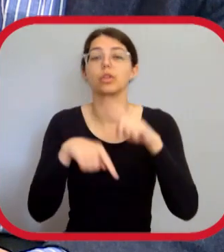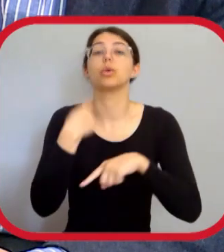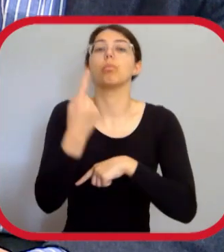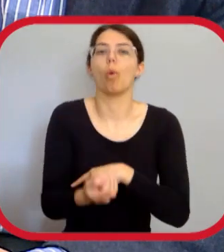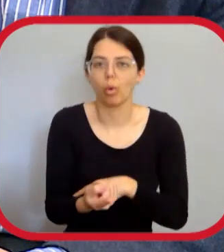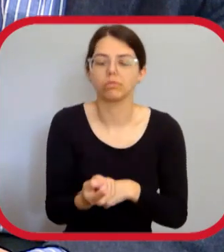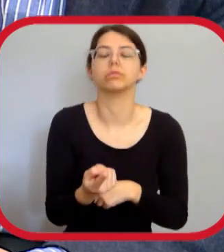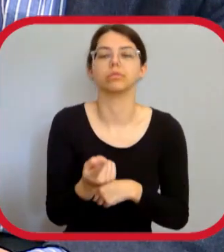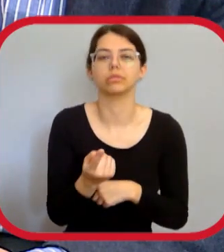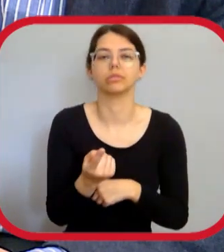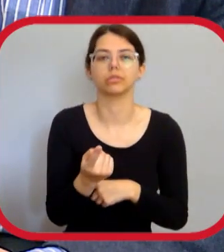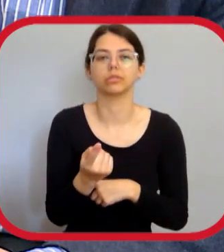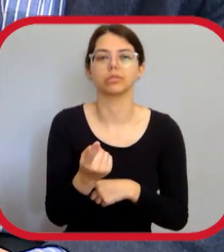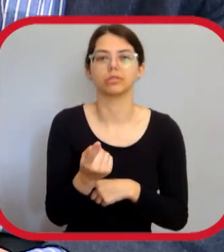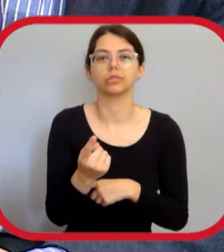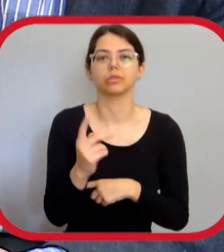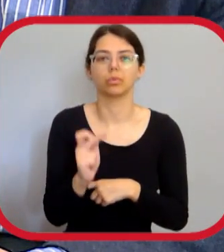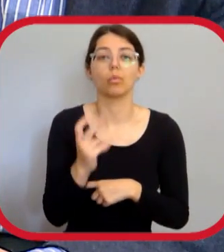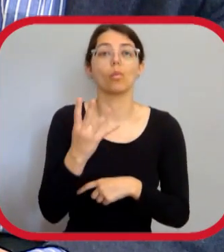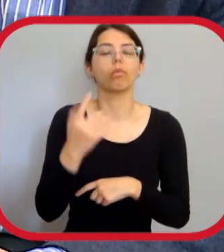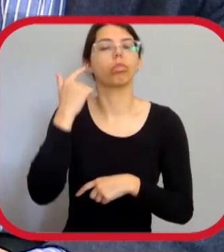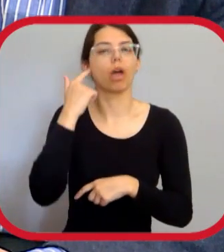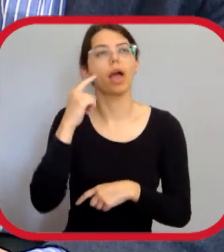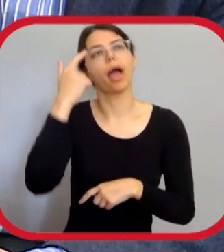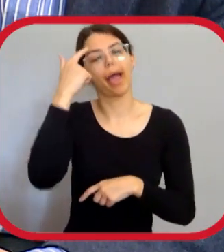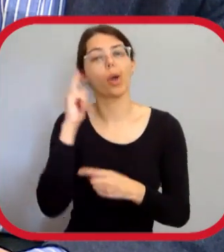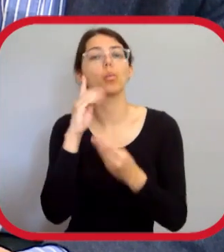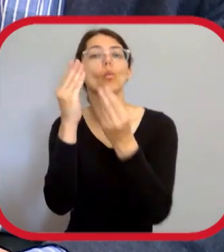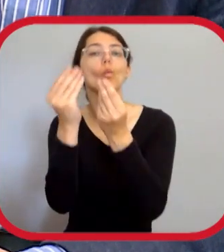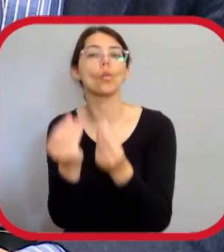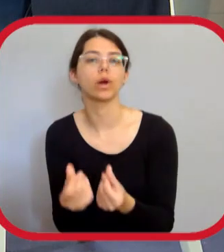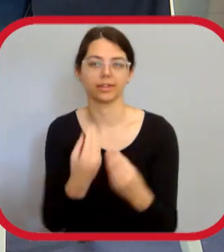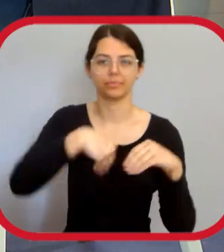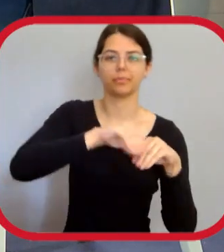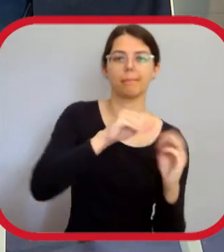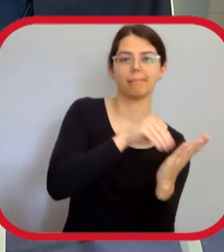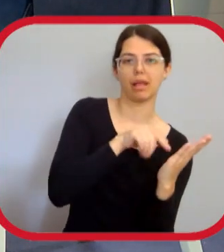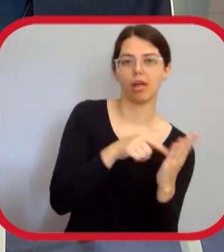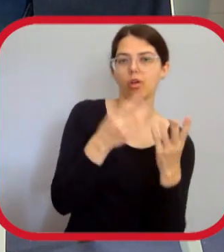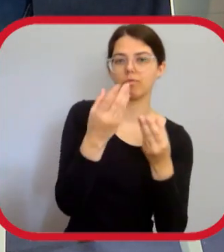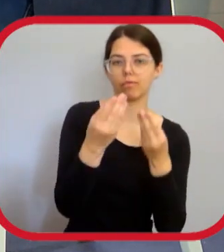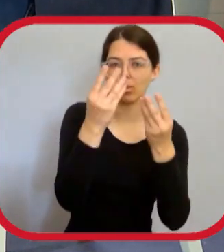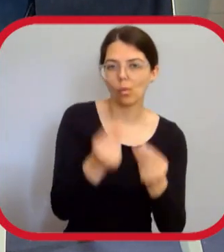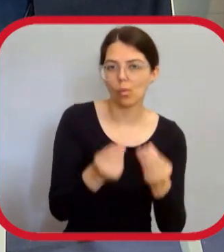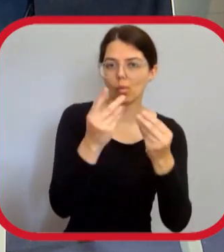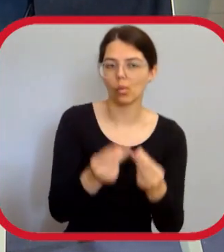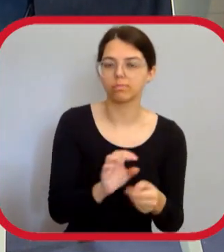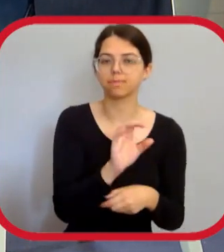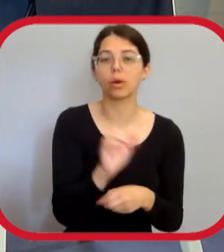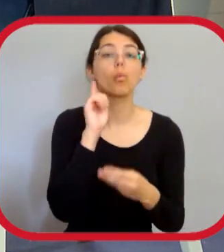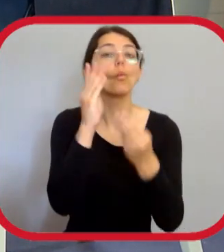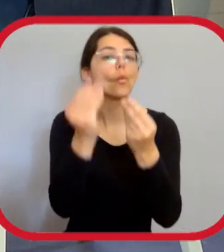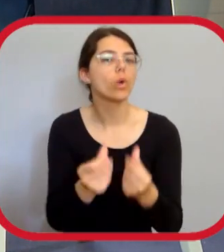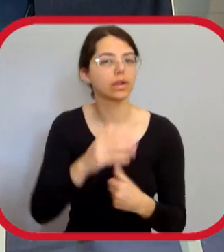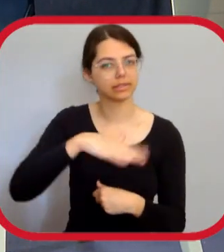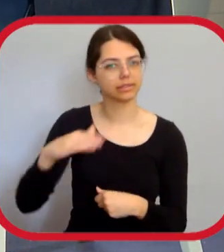vou pensar durante 4 anos e daqui a 4 anos é que eu vou ter em conta a qualidade, que é um dos aspectos que falta nesta